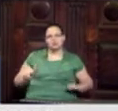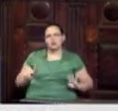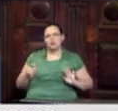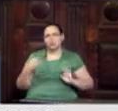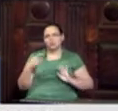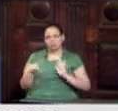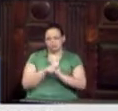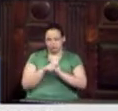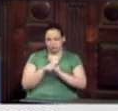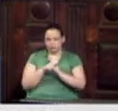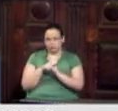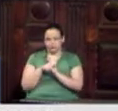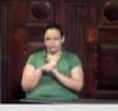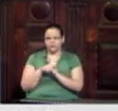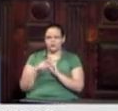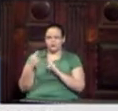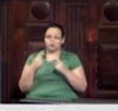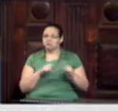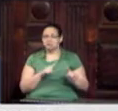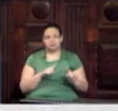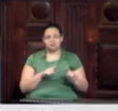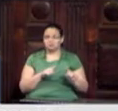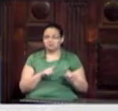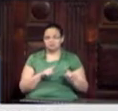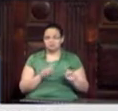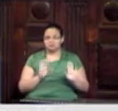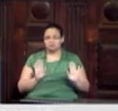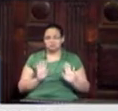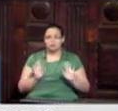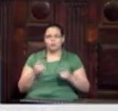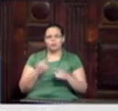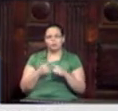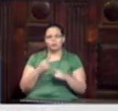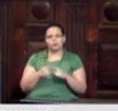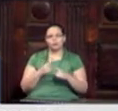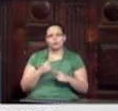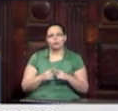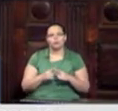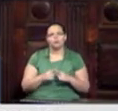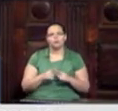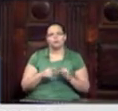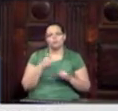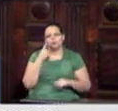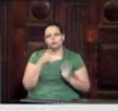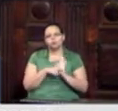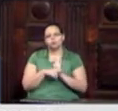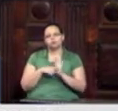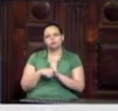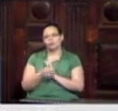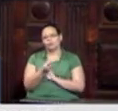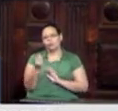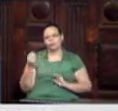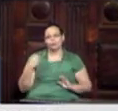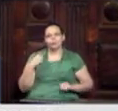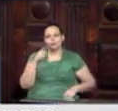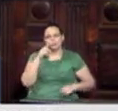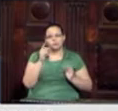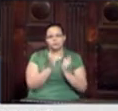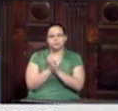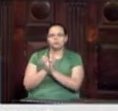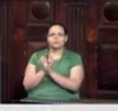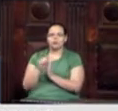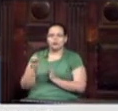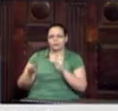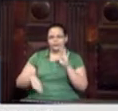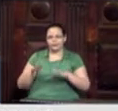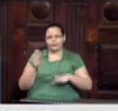ser oposição. Porque verifico também que muitos partidos, que